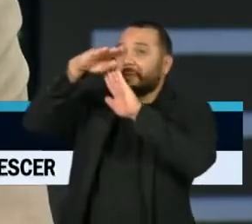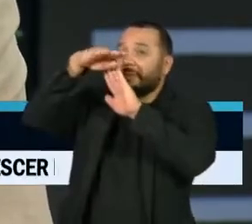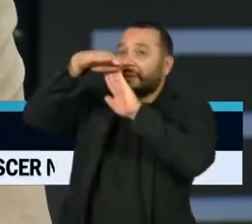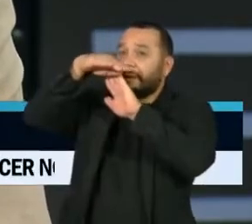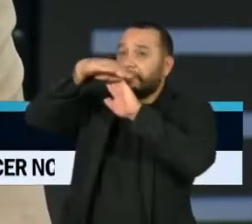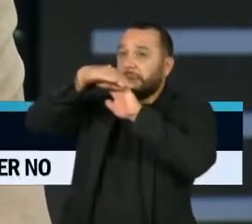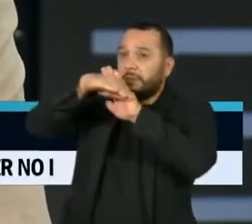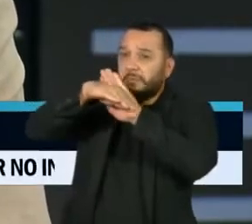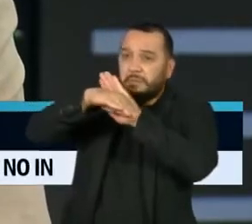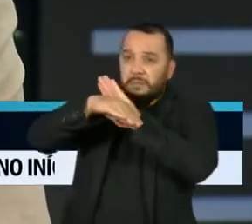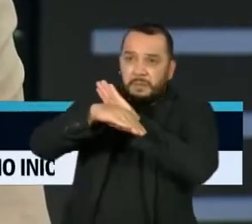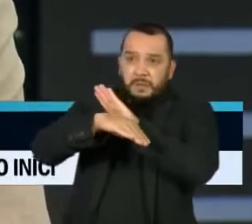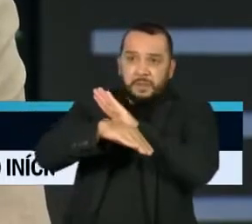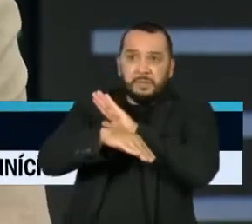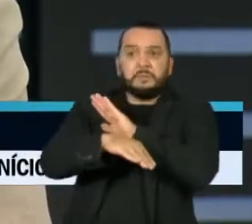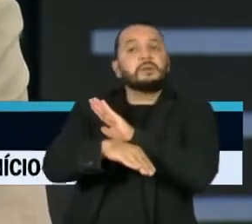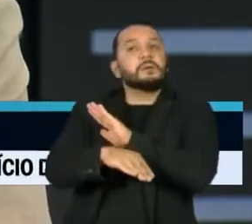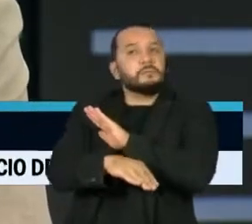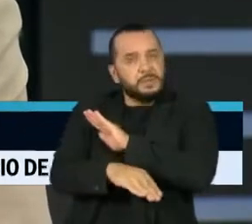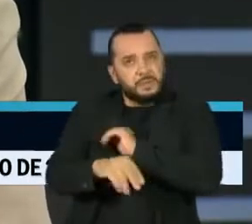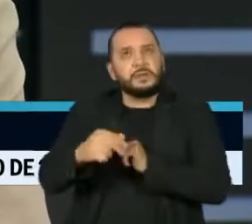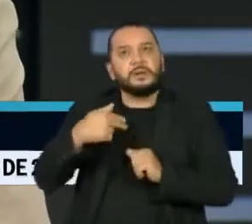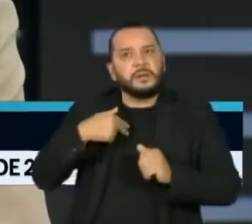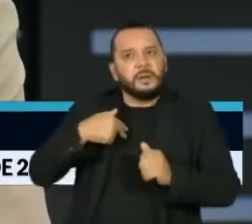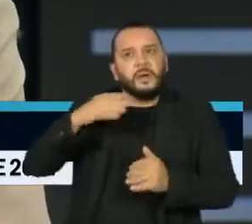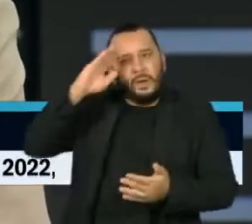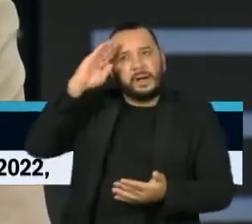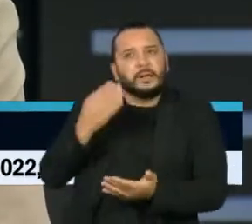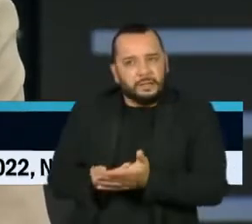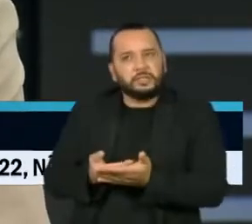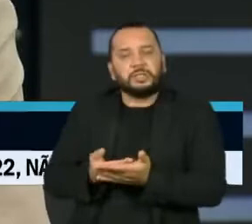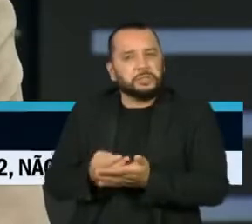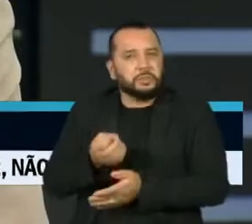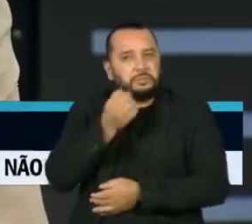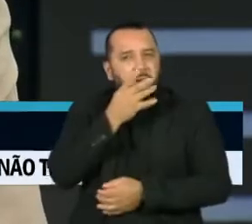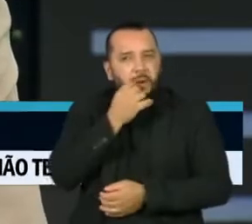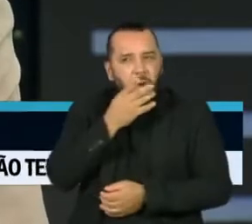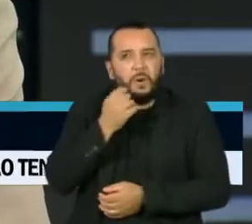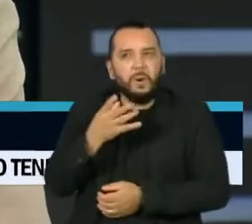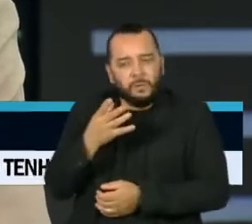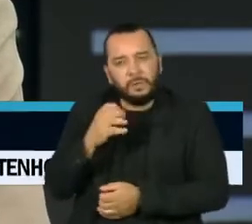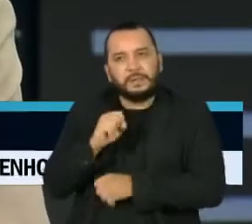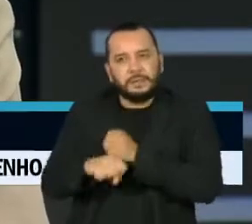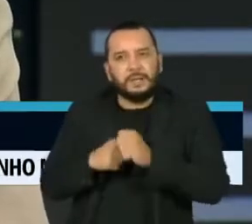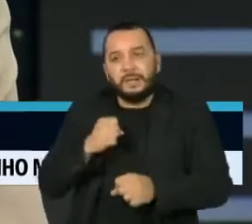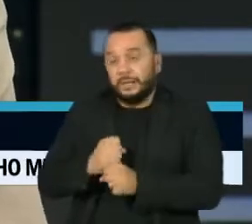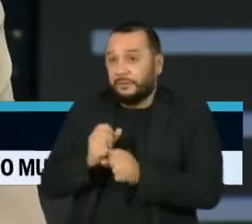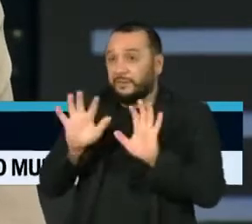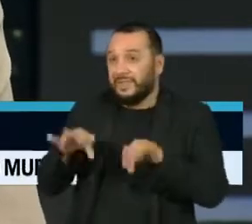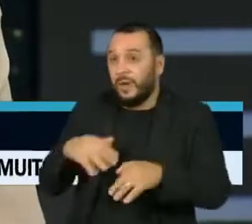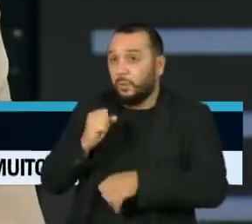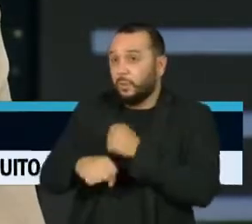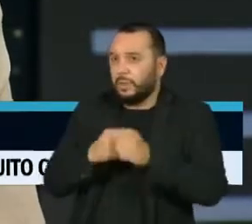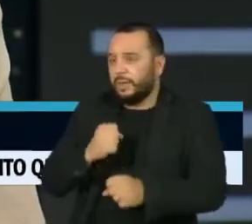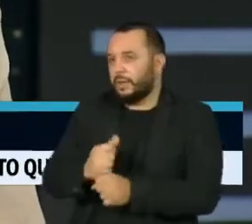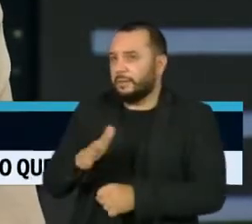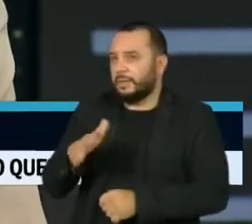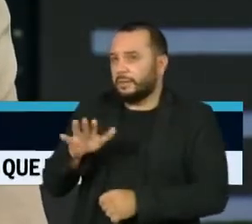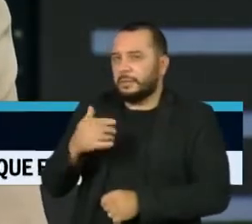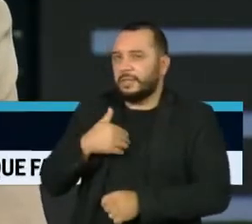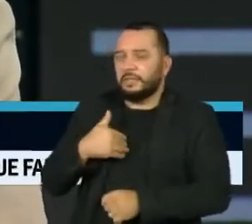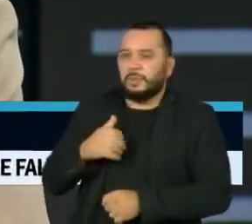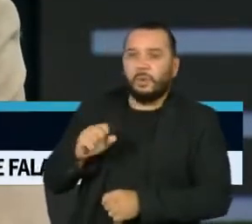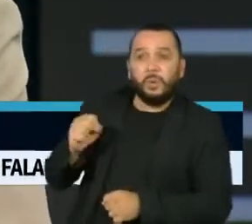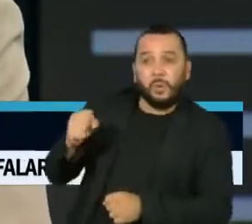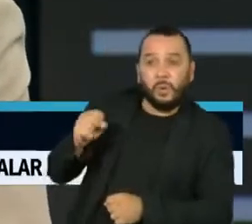cair vamos terminar o ano eu acho até mais otimista do que o economista disse eu acho que uma coisa mais próxima é do que 10 mas para